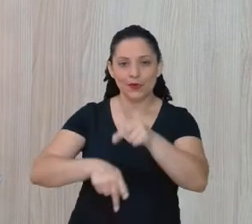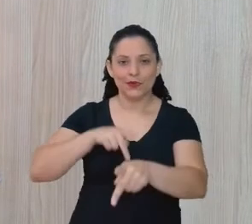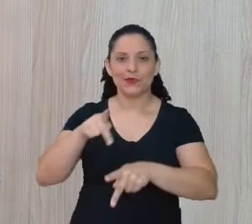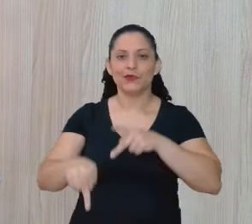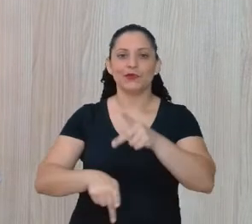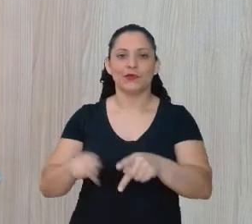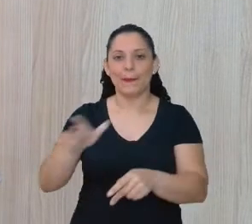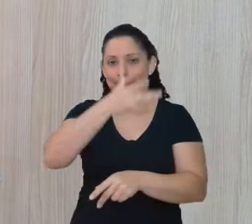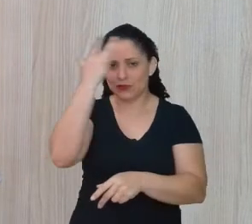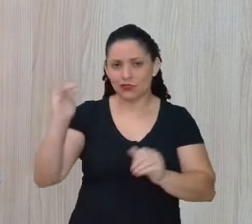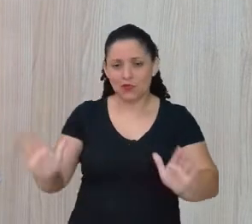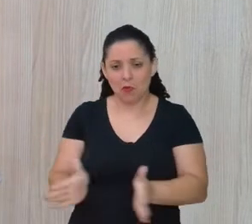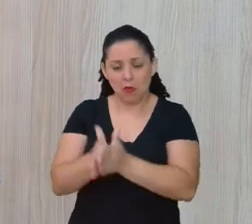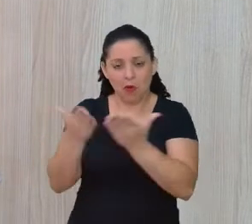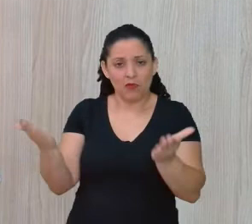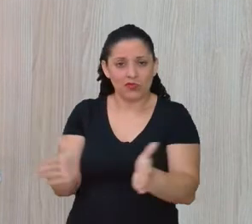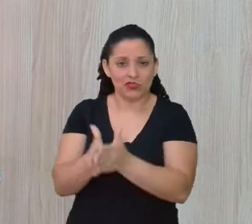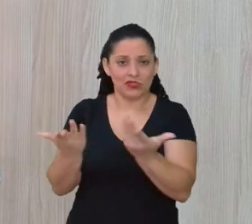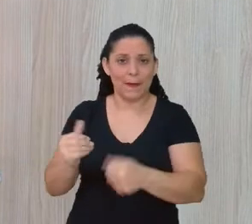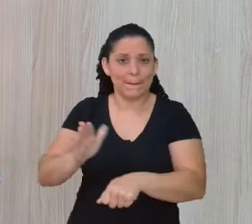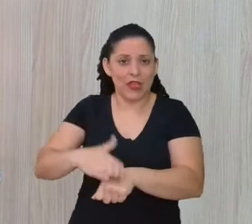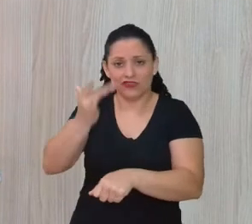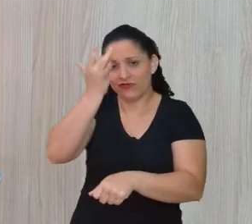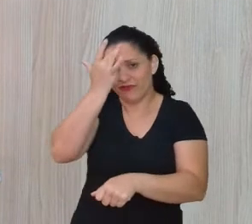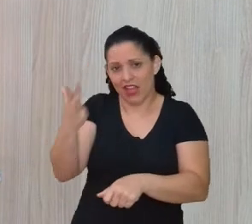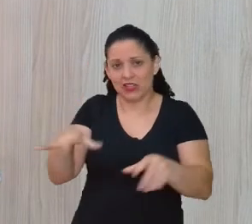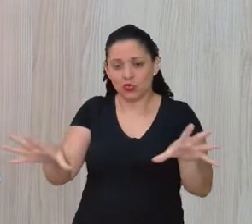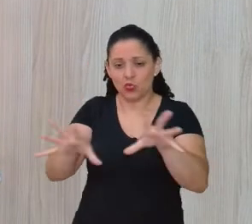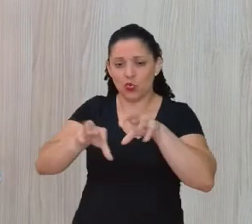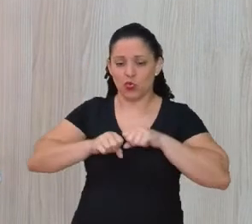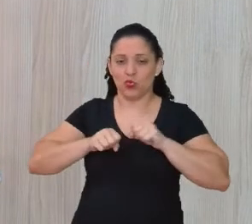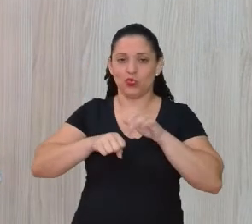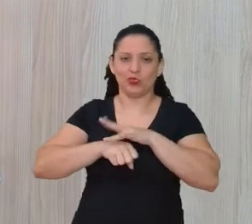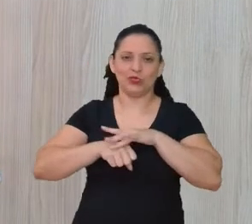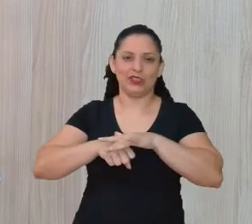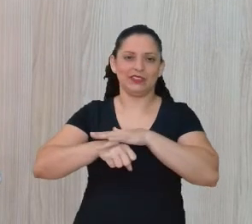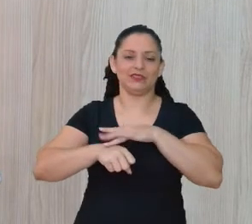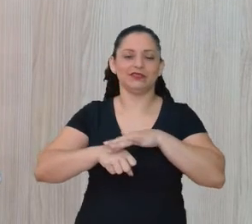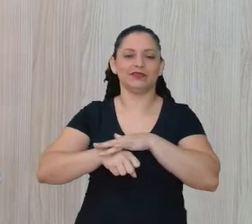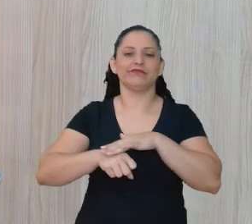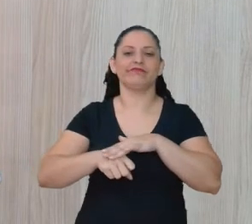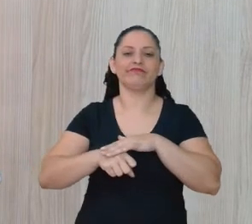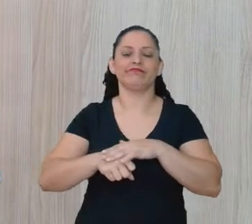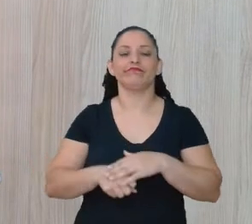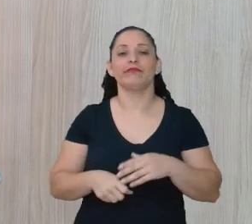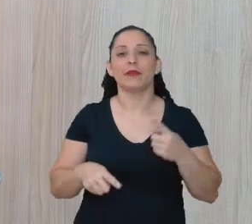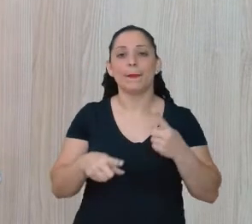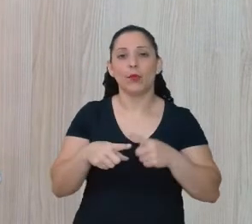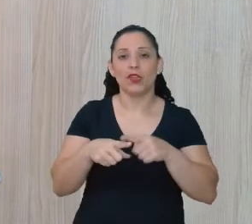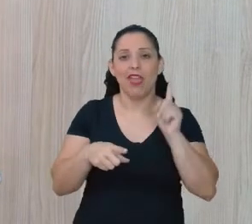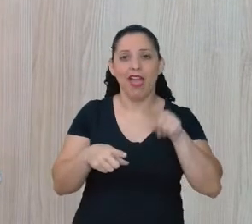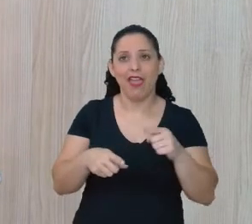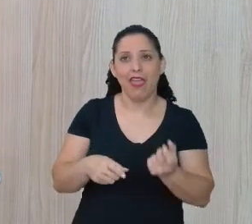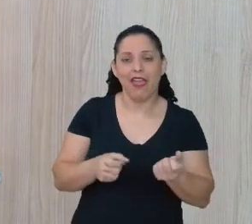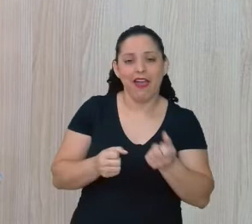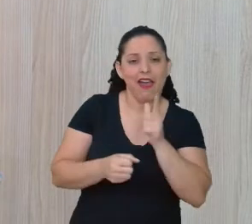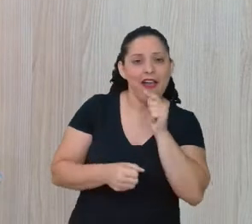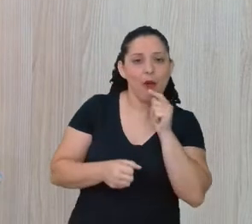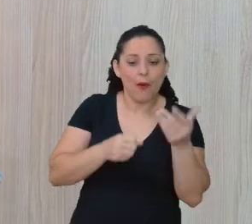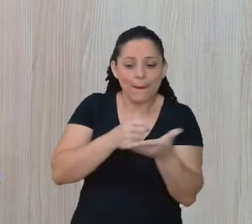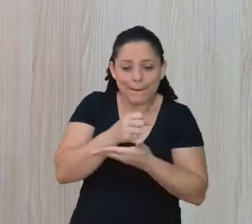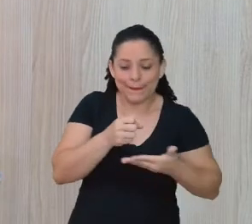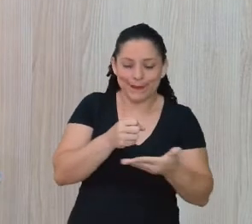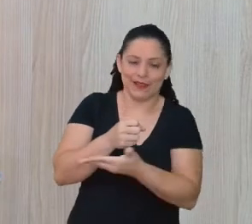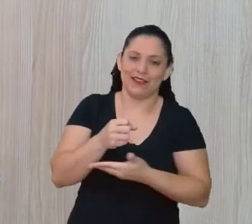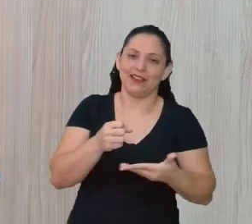mais carente, que fica mais vulnerável a essas situações, porque era a questão básica ali, né, colocada. A gente